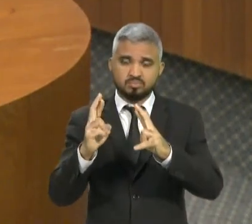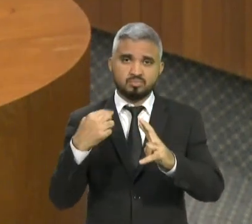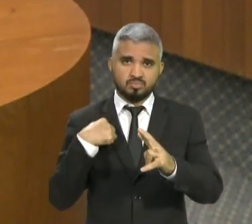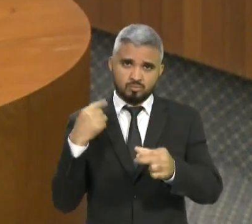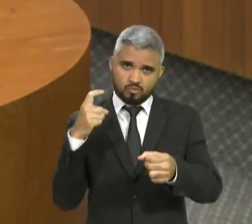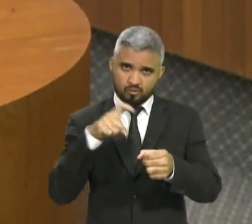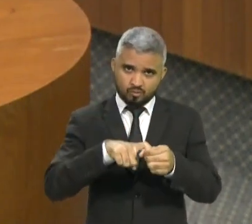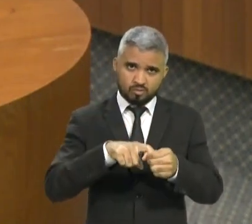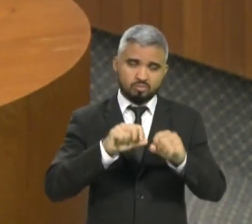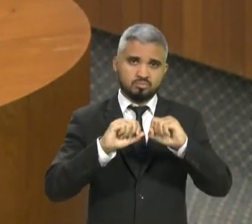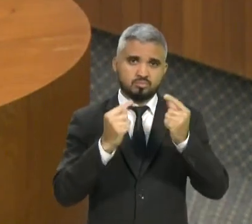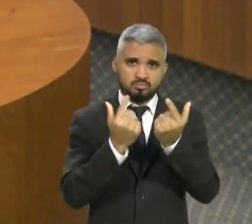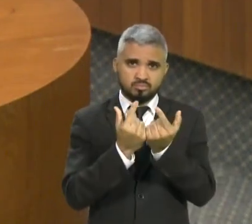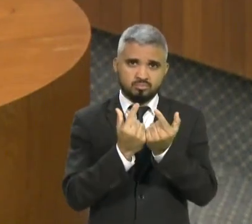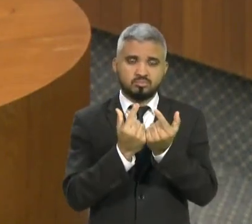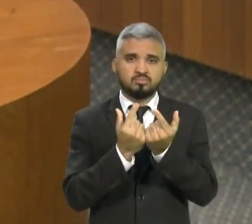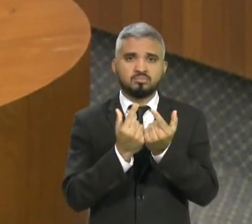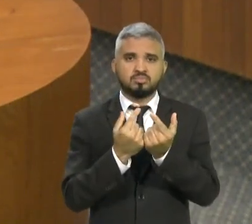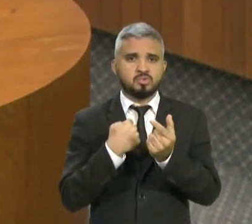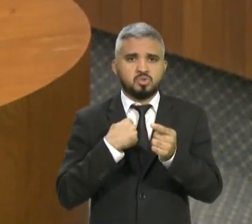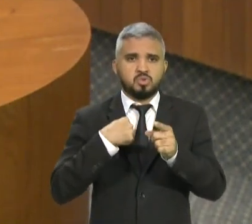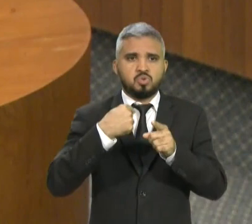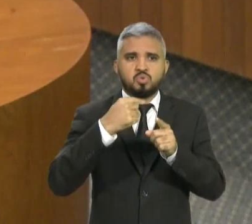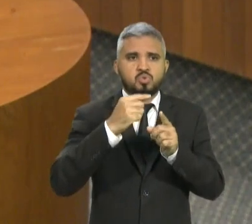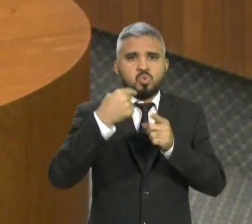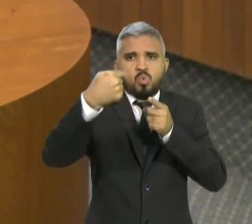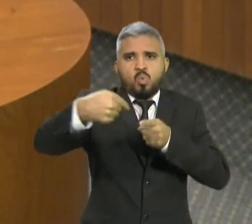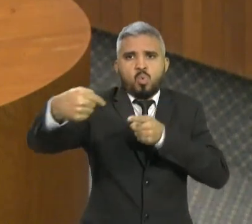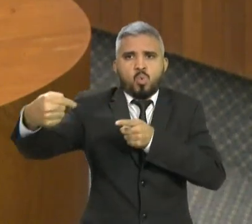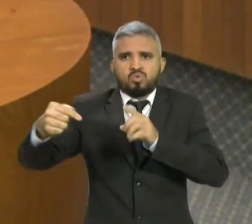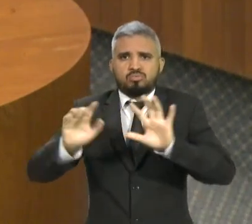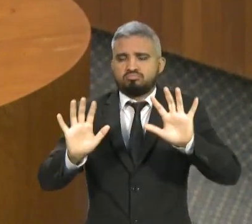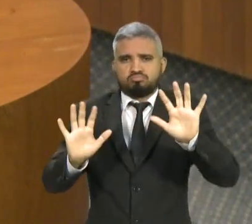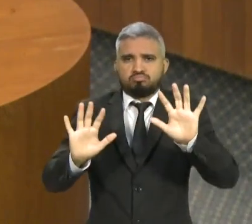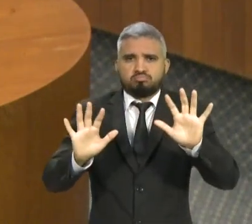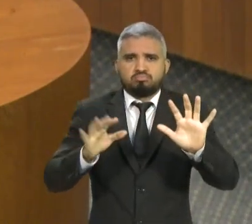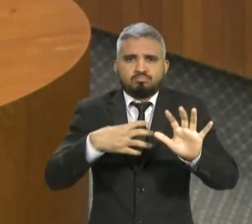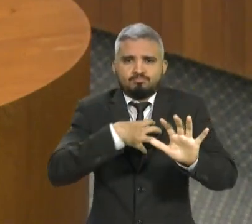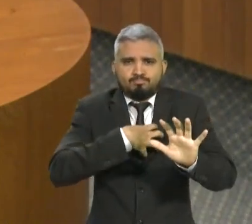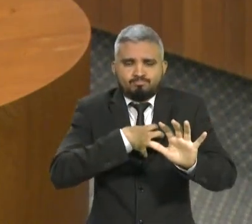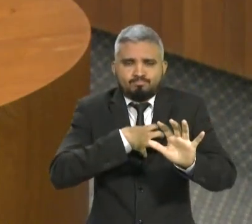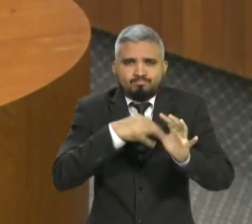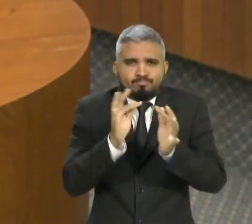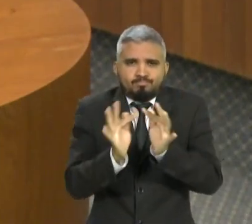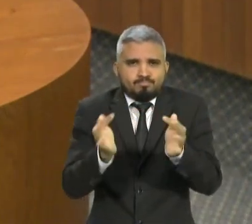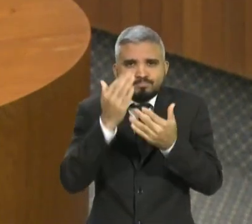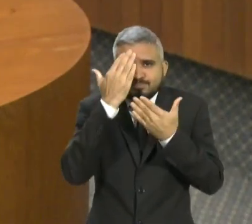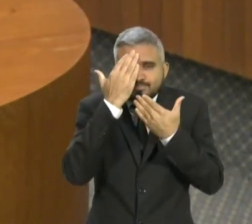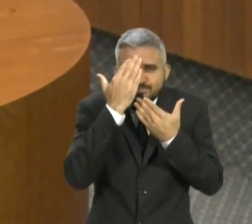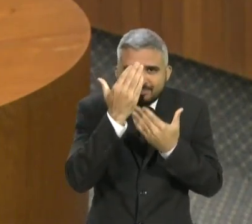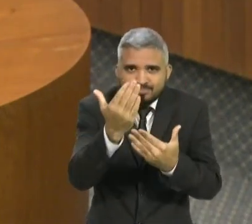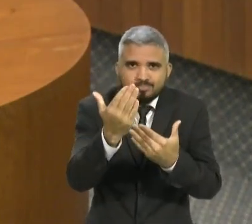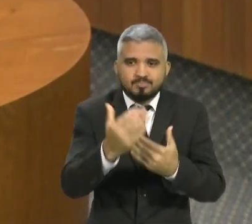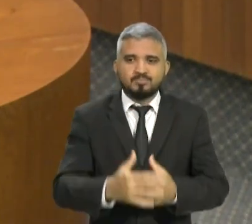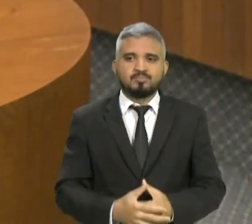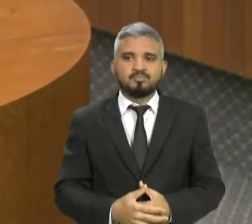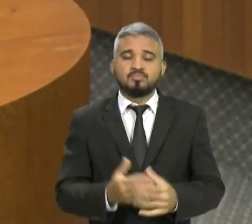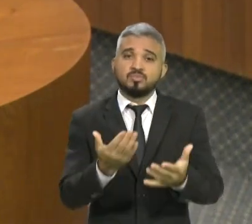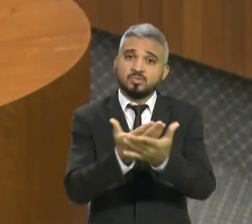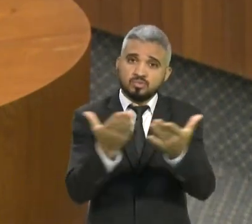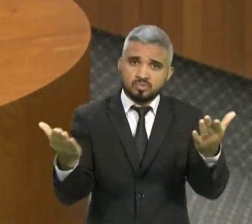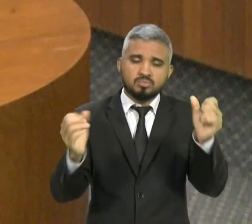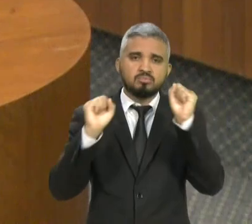essa casa, não tenho nada contra ninguém, apenas gratidão. Esse é meu sentimento de voltar para essa casa. Deputados, contem